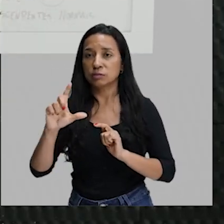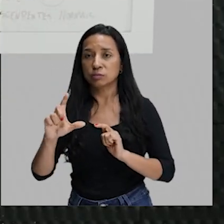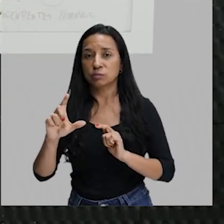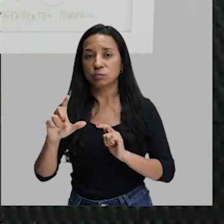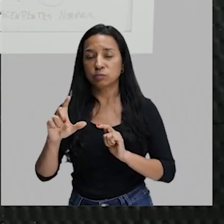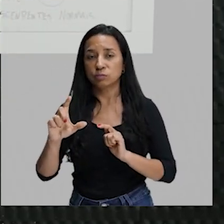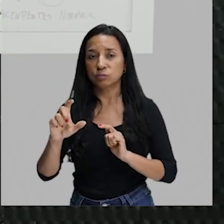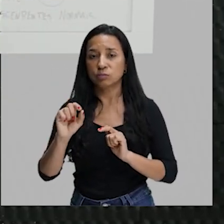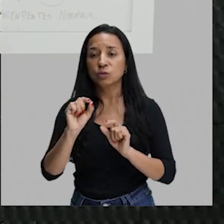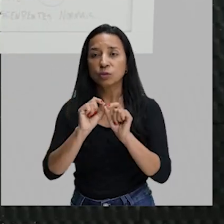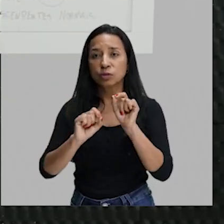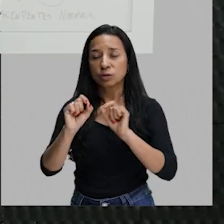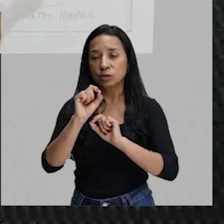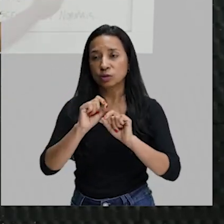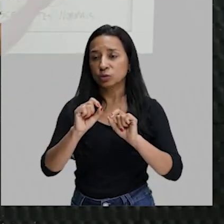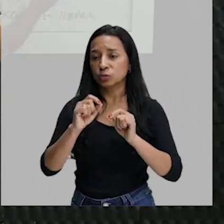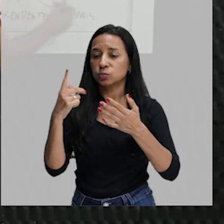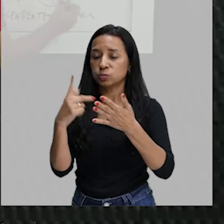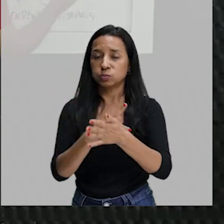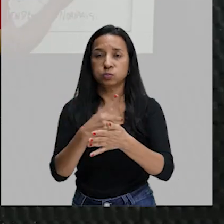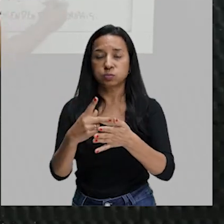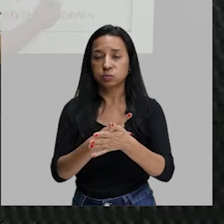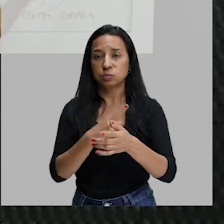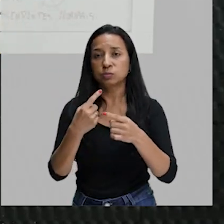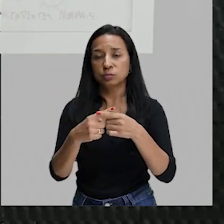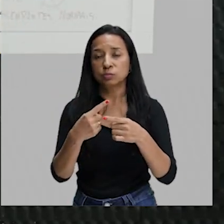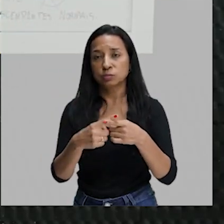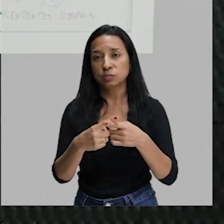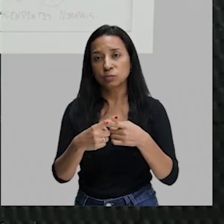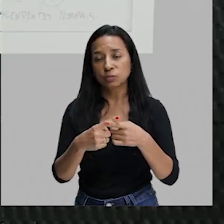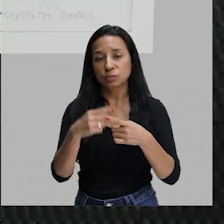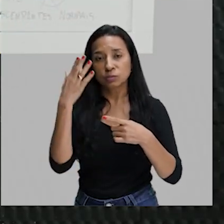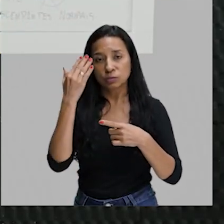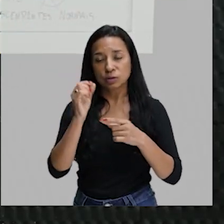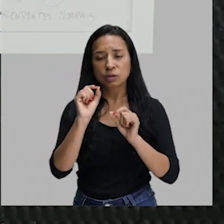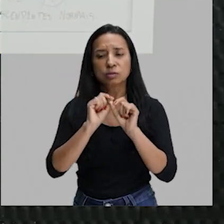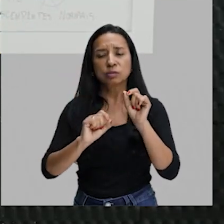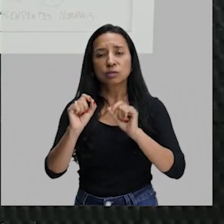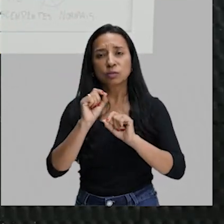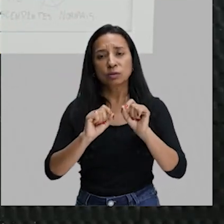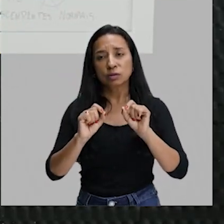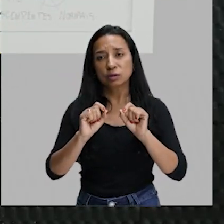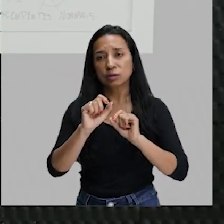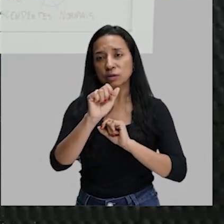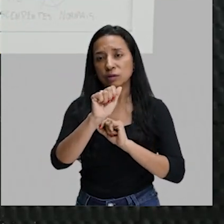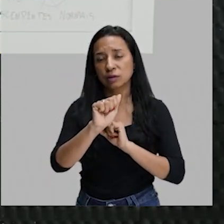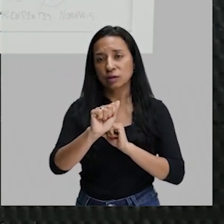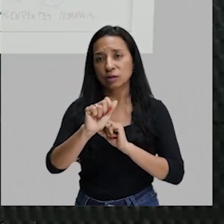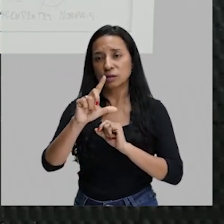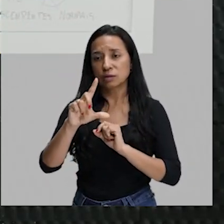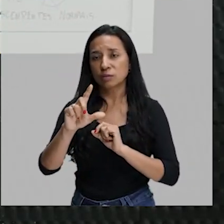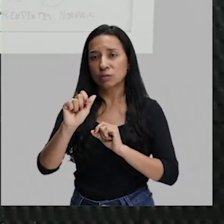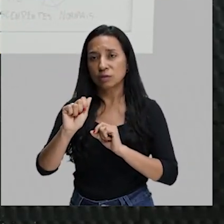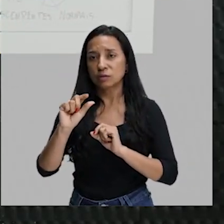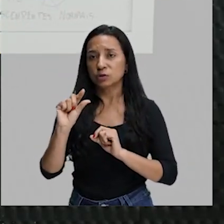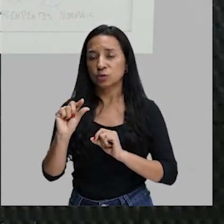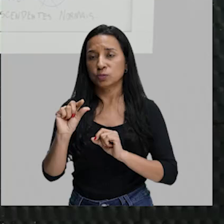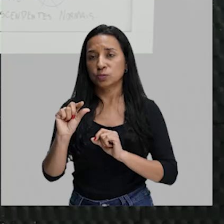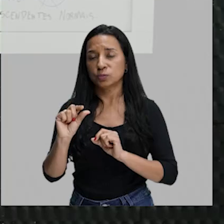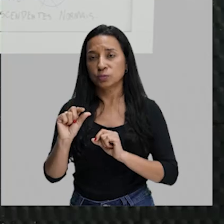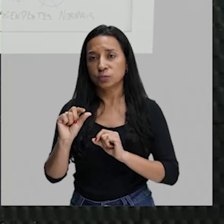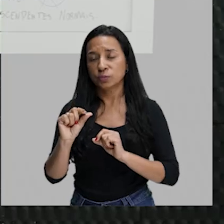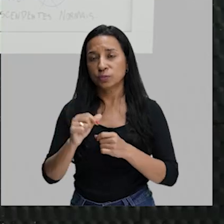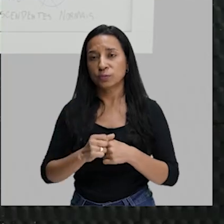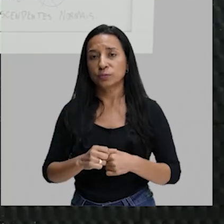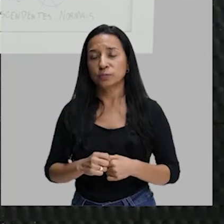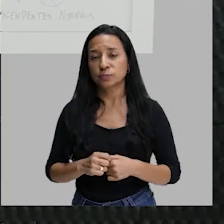aqui está totalmente errado. Por quê? Eu sei que ele é o quê? Azão, azinho. Ele é heterozigoto. Então, a